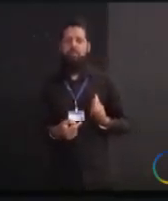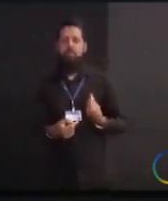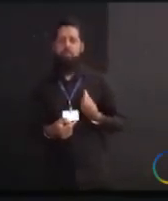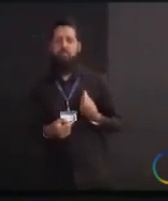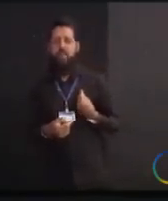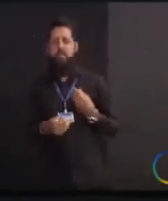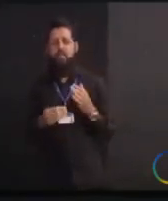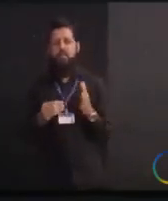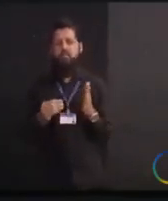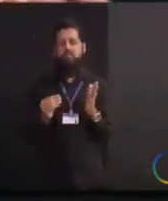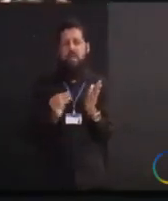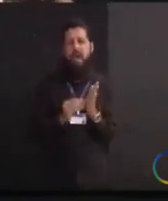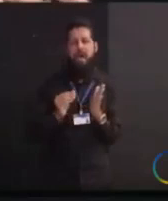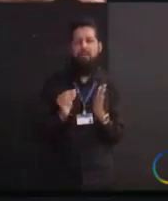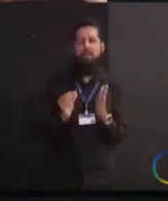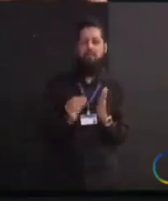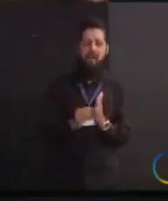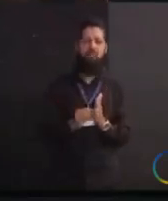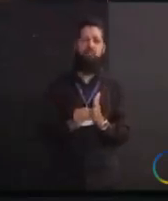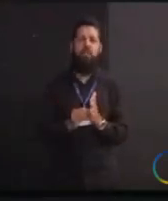Intolerância pela opção política,